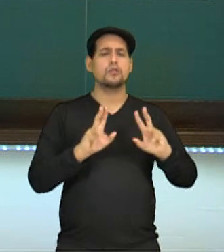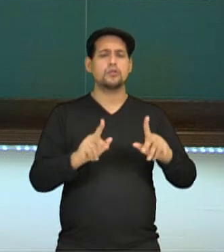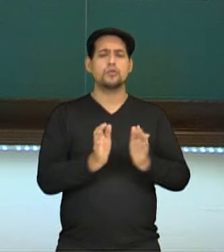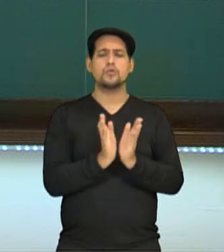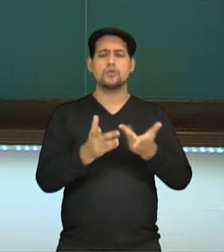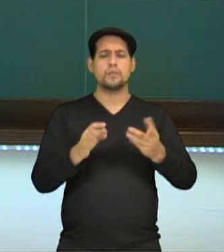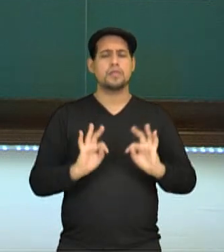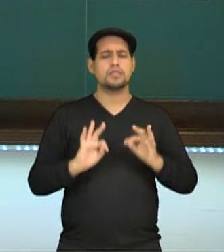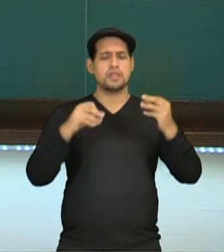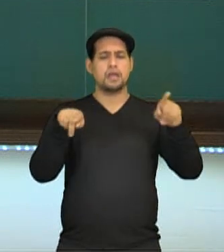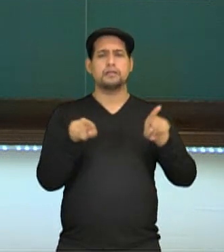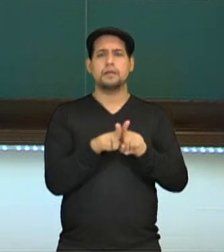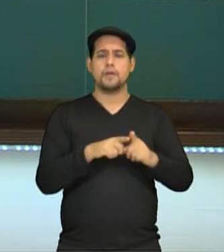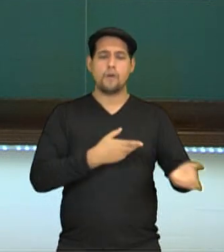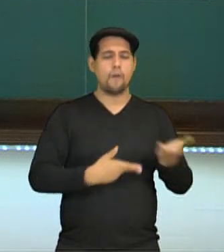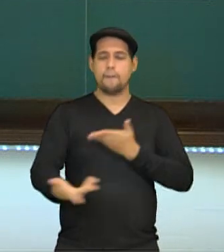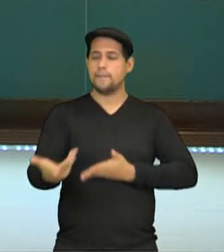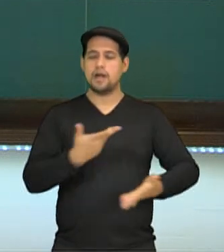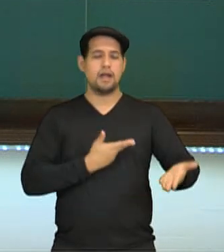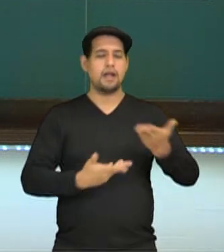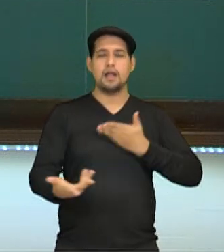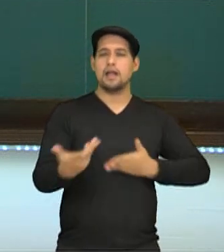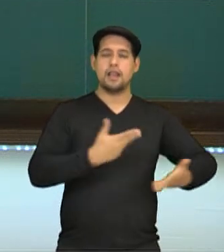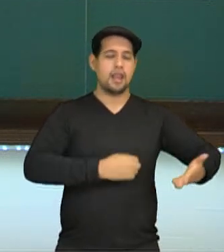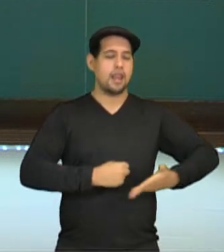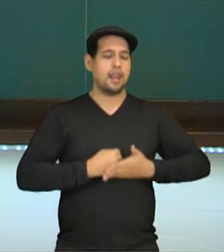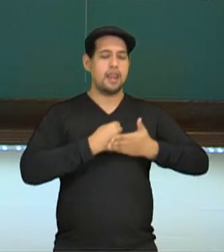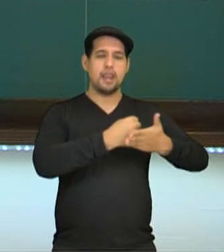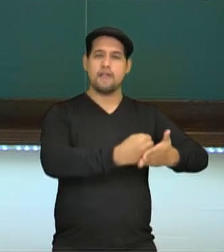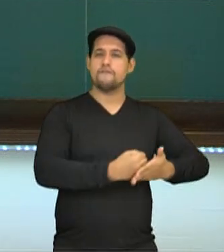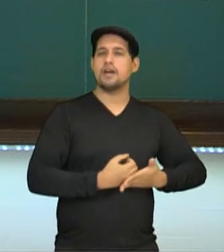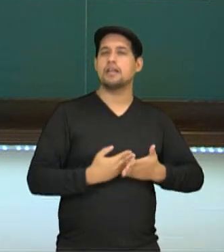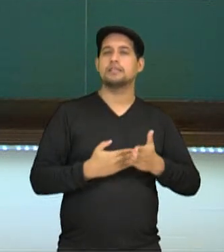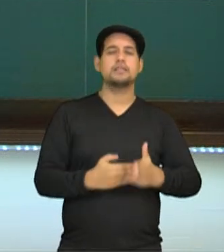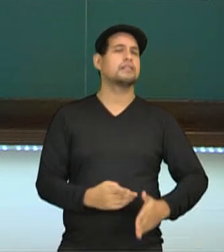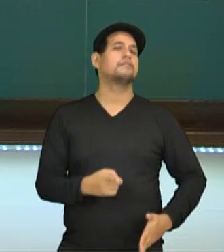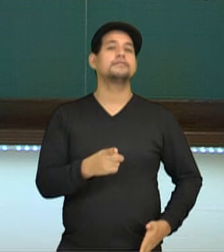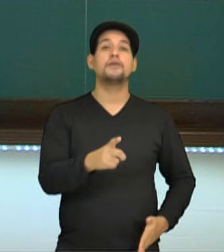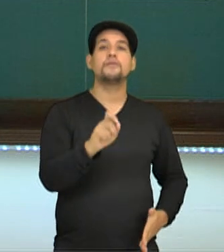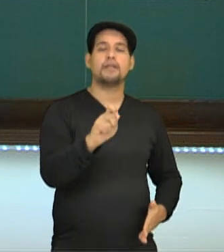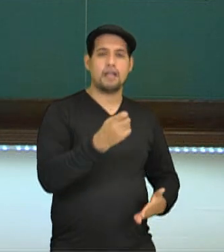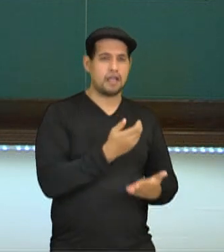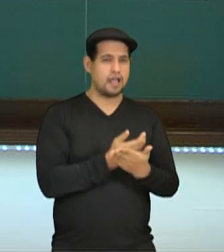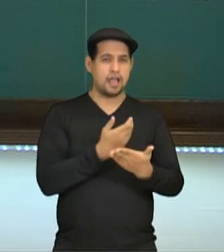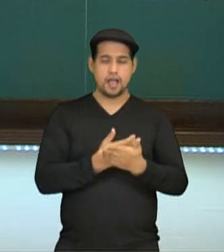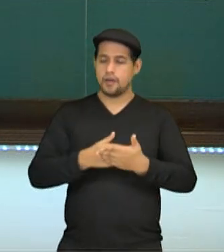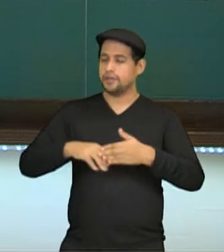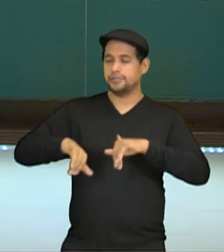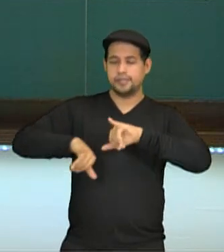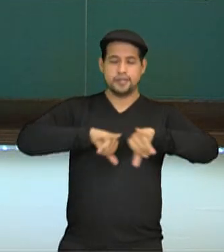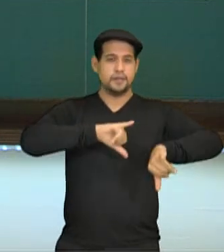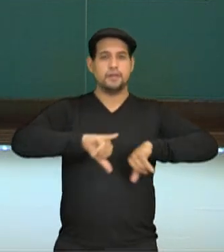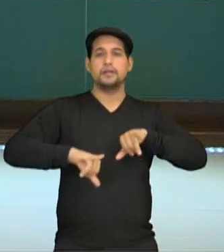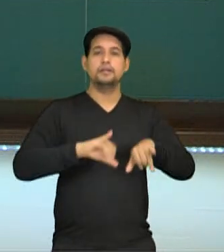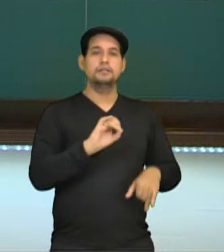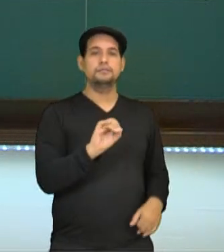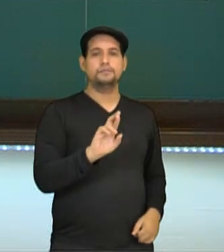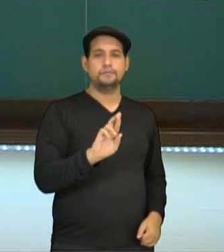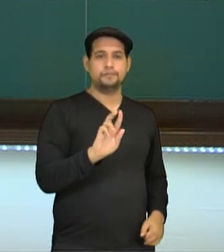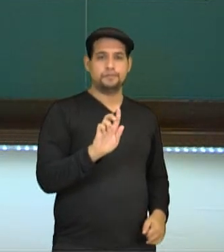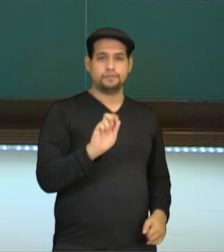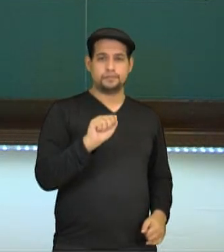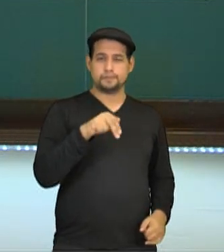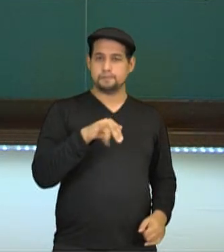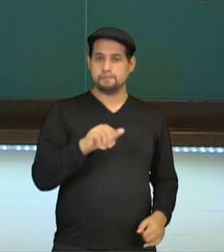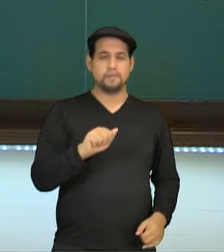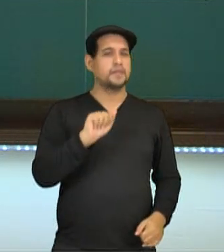para compartilhar, para levar até você mais uma aula de Química Orgânica. Sim, estamos